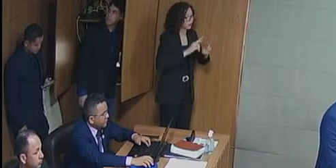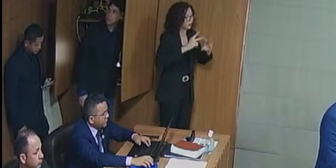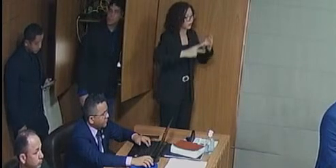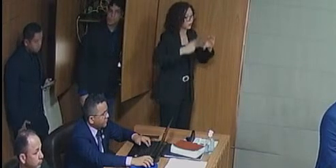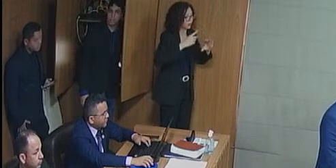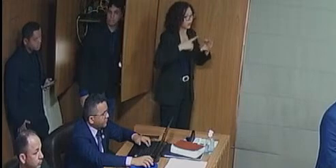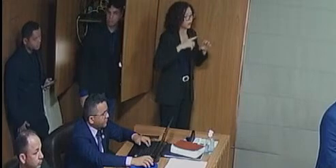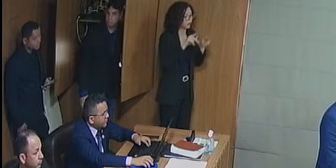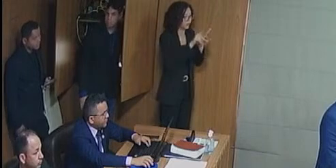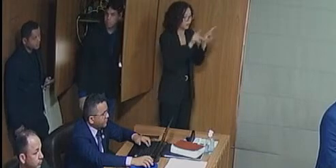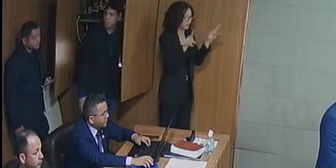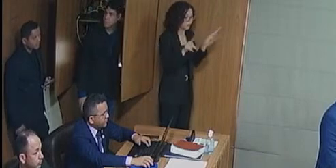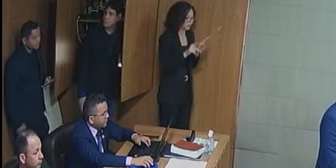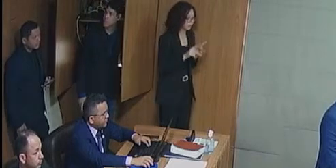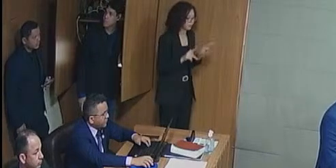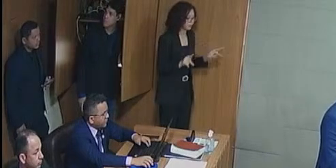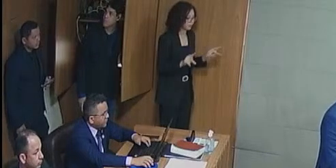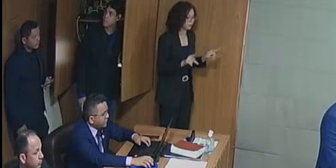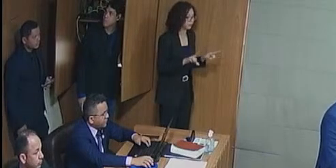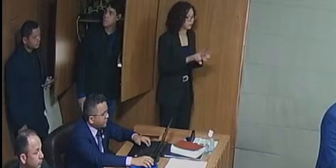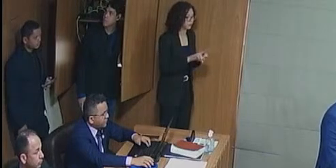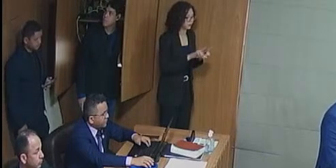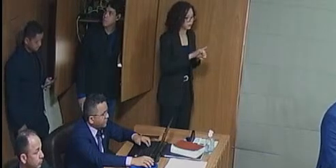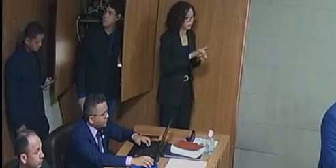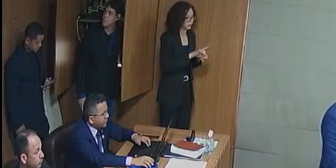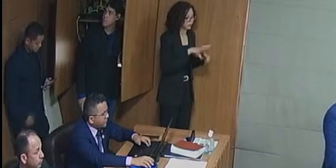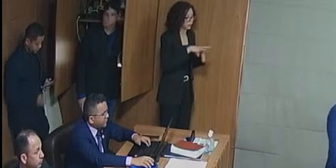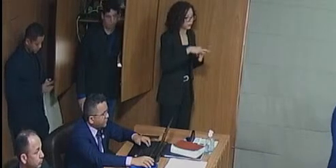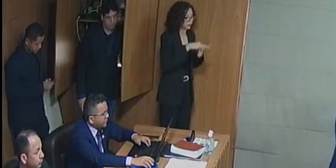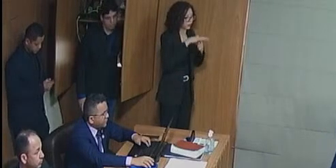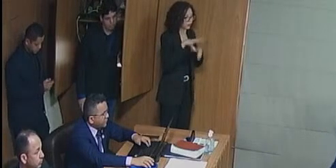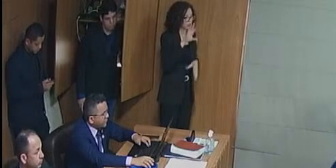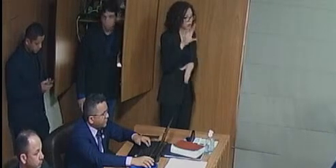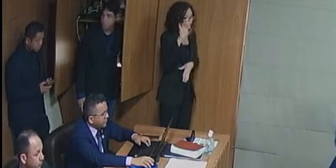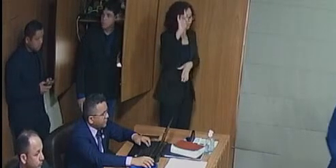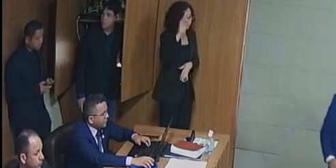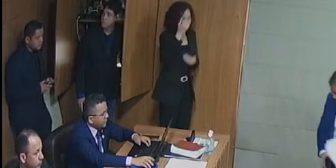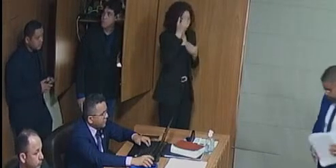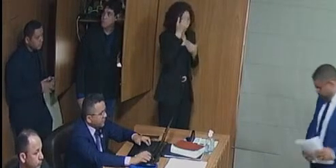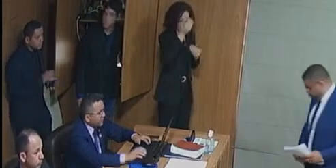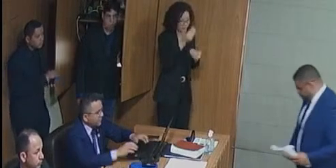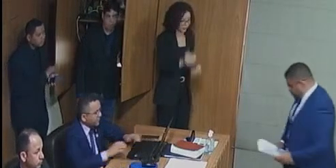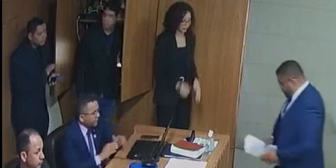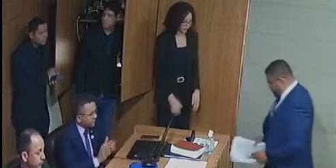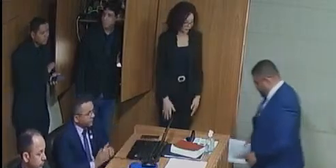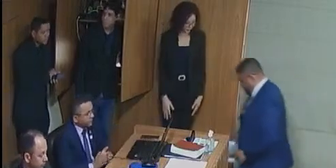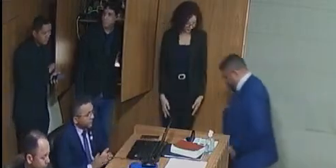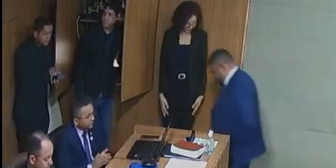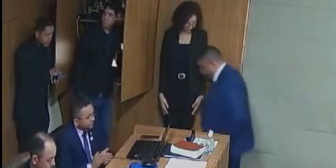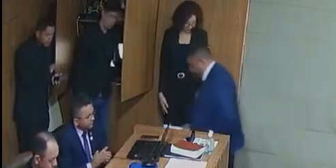tenha paz sobre a liderança de Deus que é maior liderança forte abraço a todos